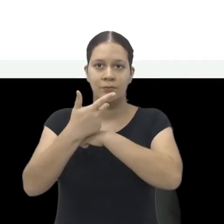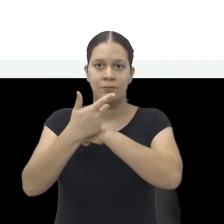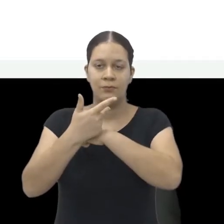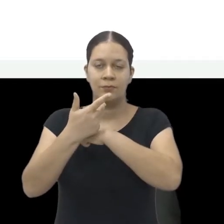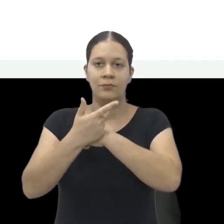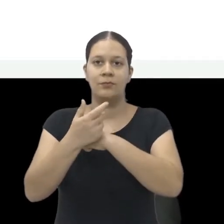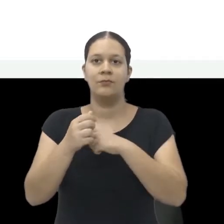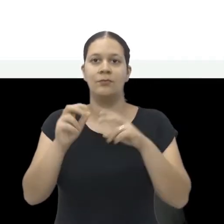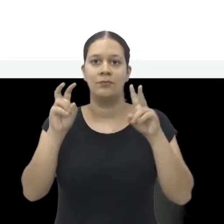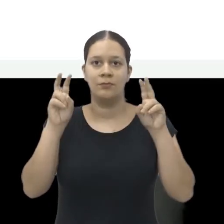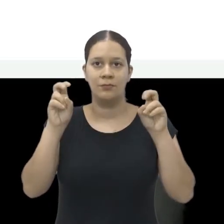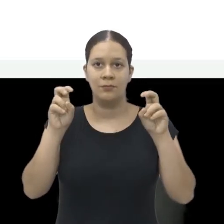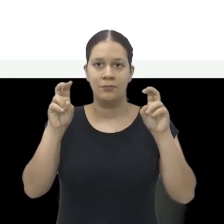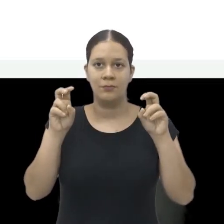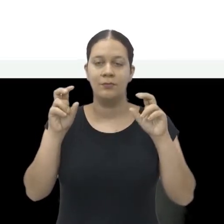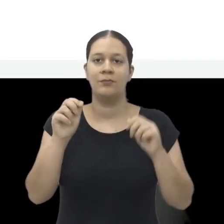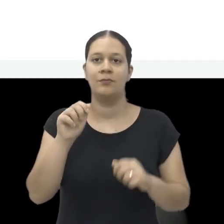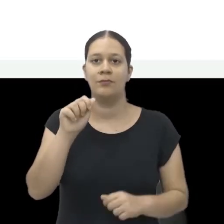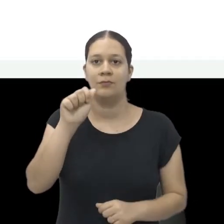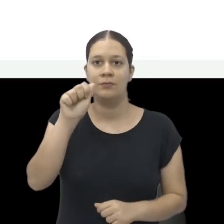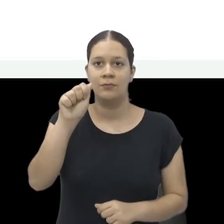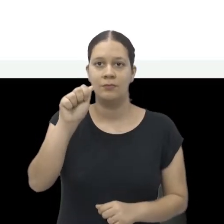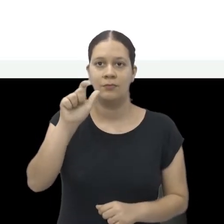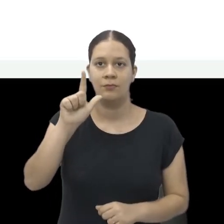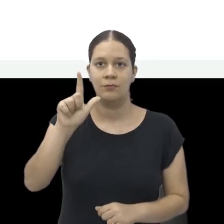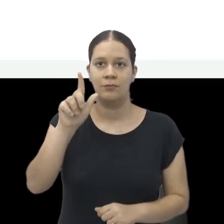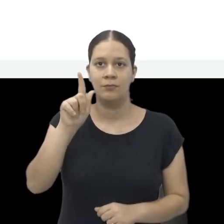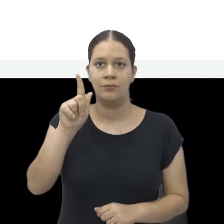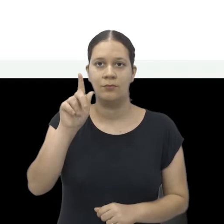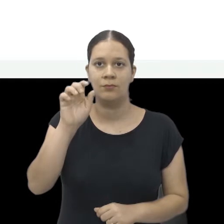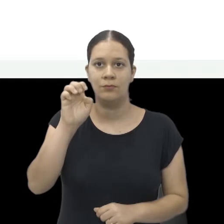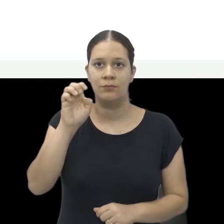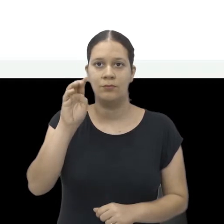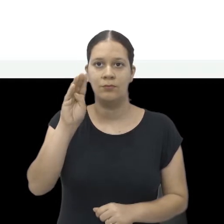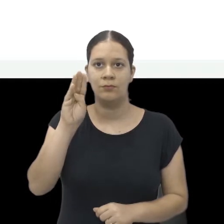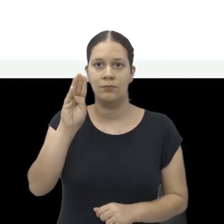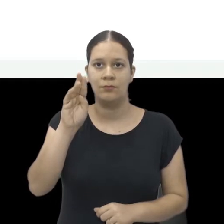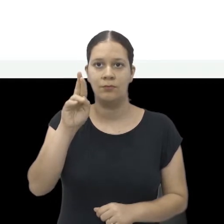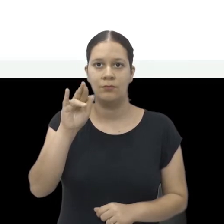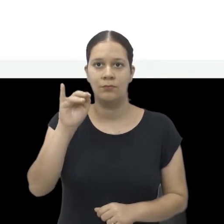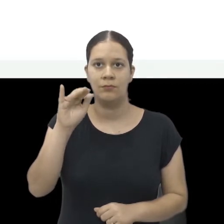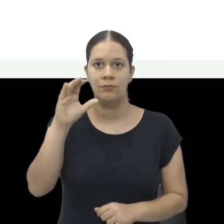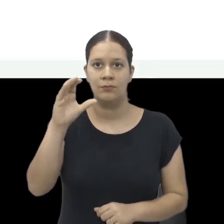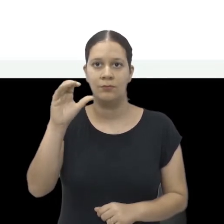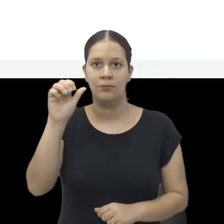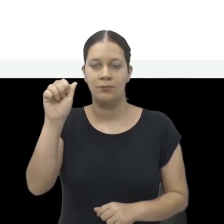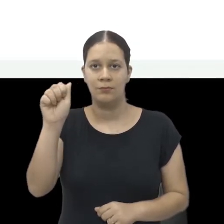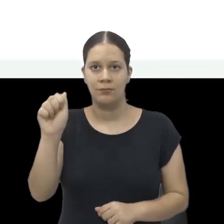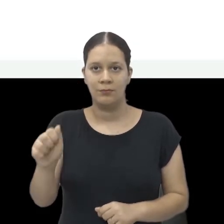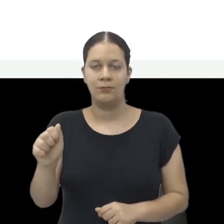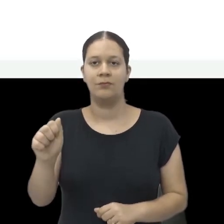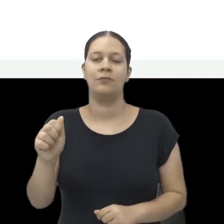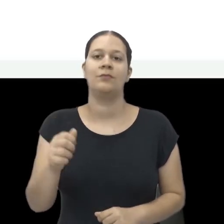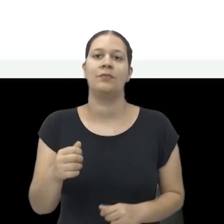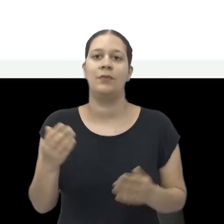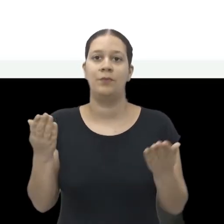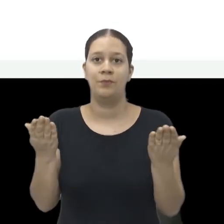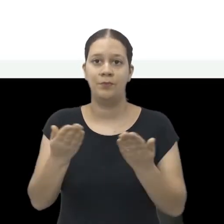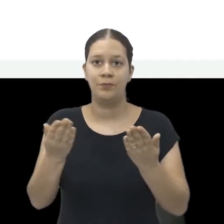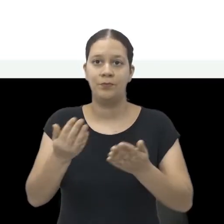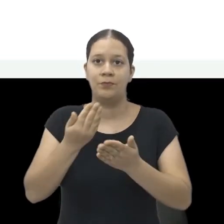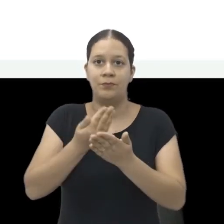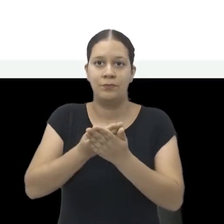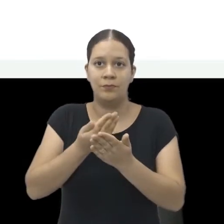iremos trabalhar como unidade temática a álgebra. E o objeto de conhecimento, sequências recursivas e